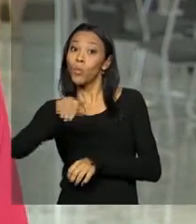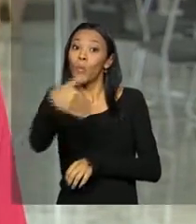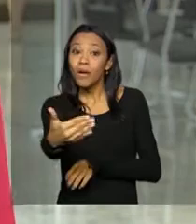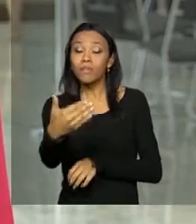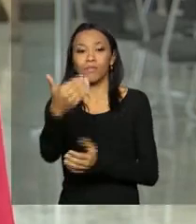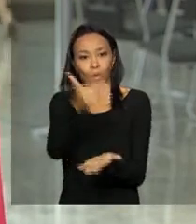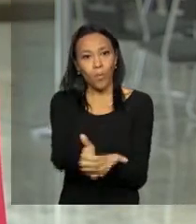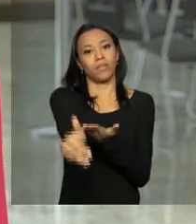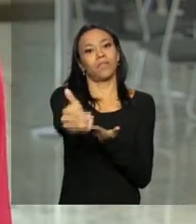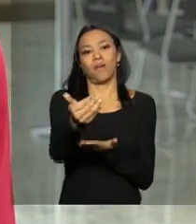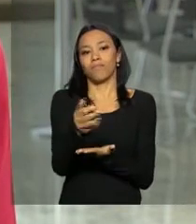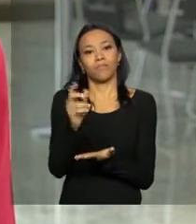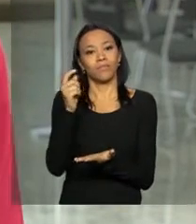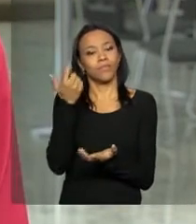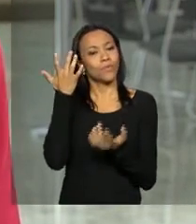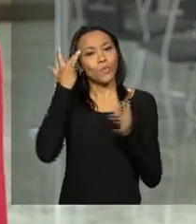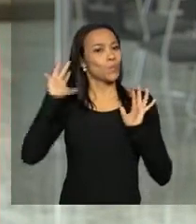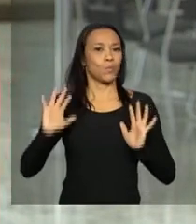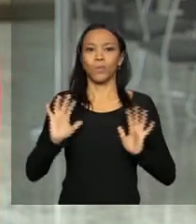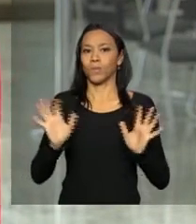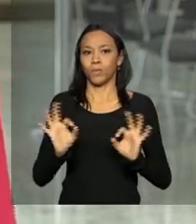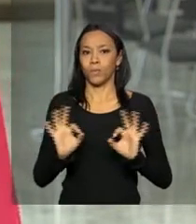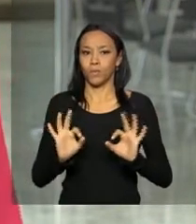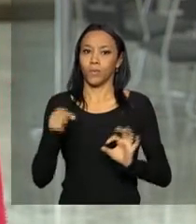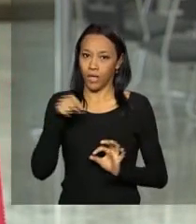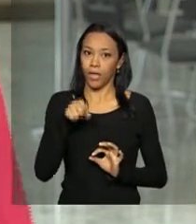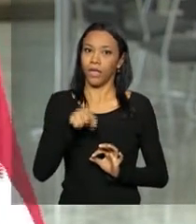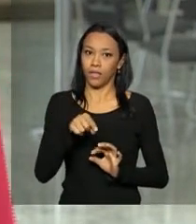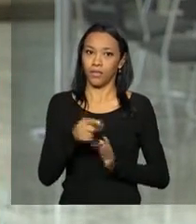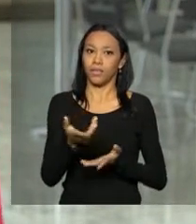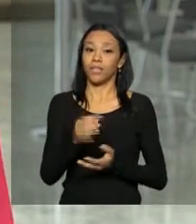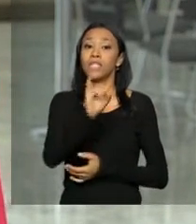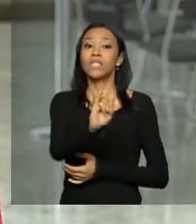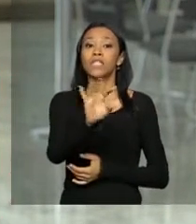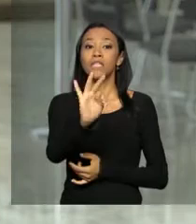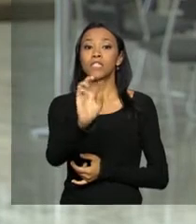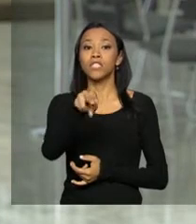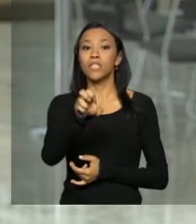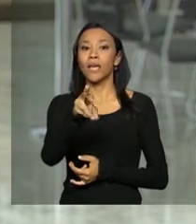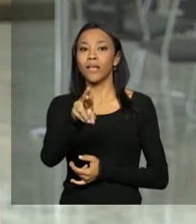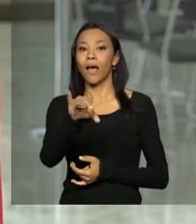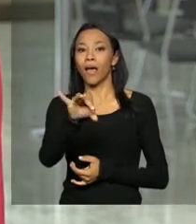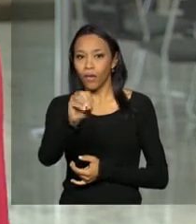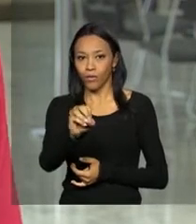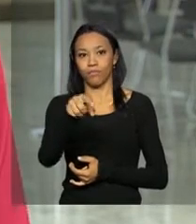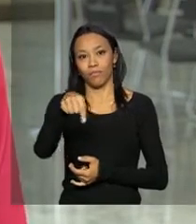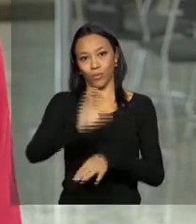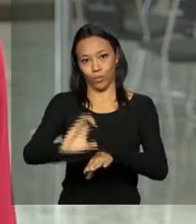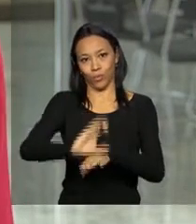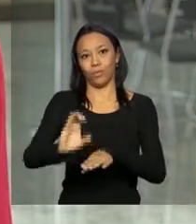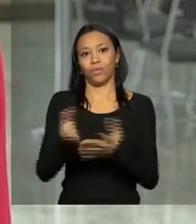exatamente vai começar a valer esse fluxo, aí, esse itinerário de cursos do Pronatec. Agora,